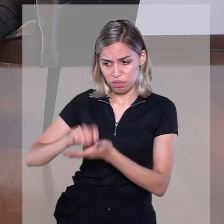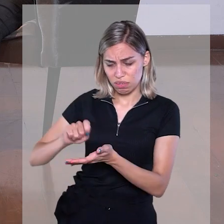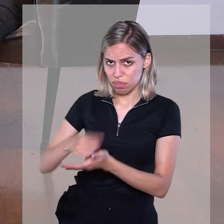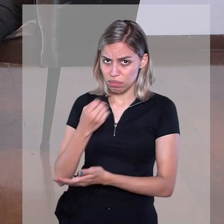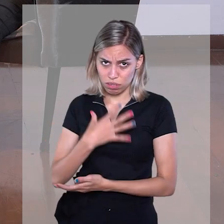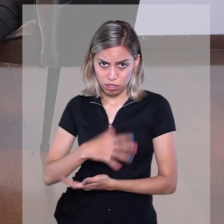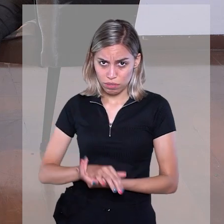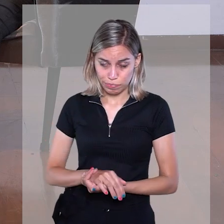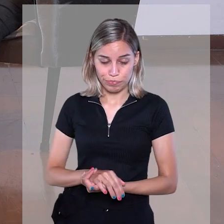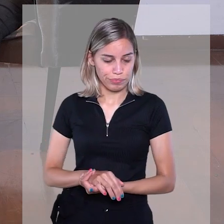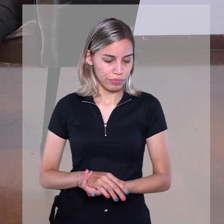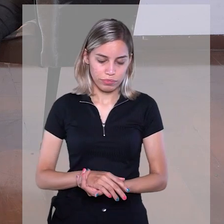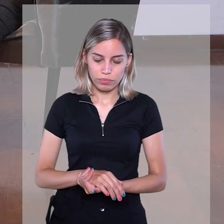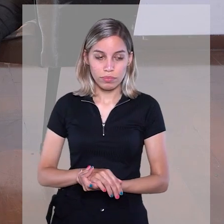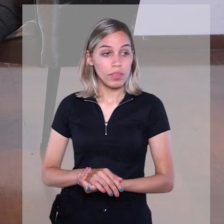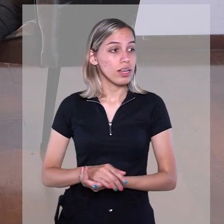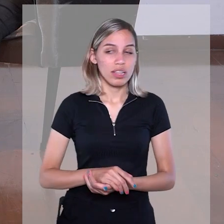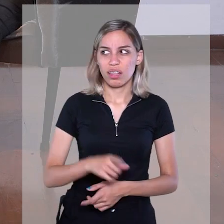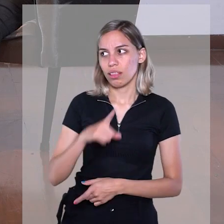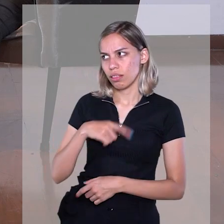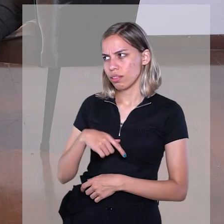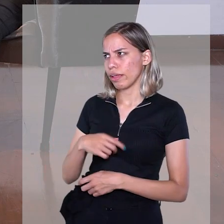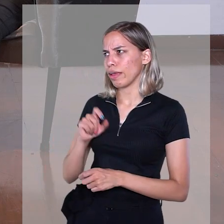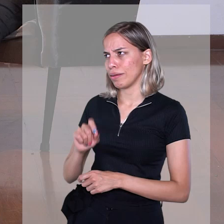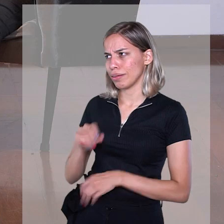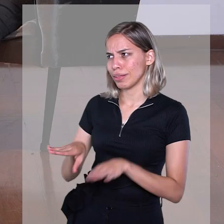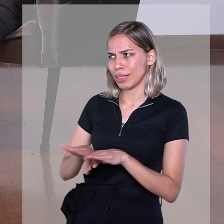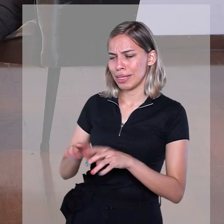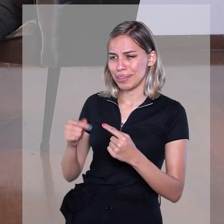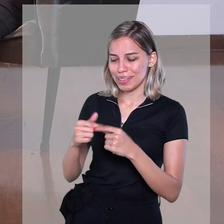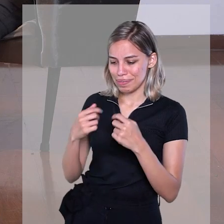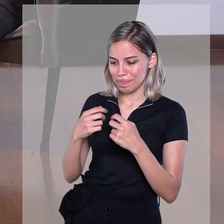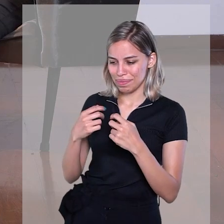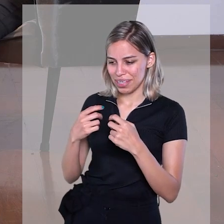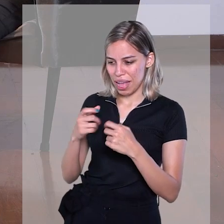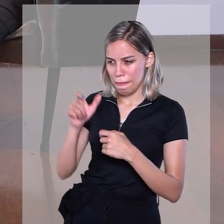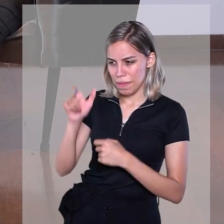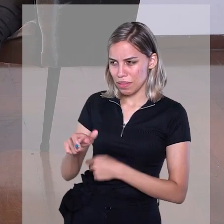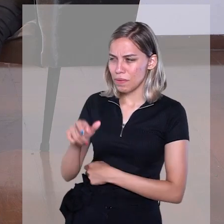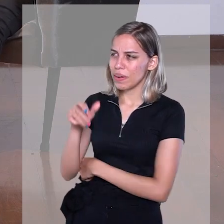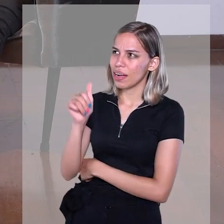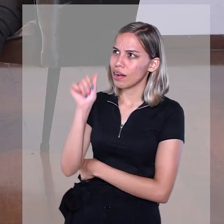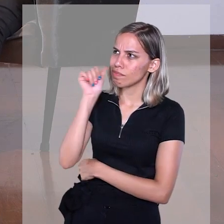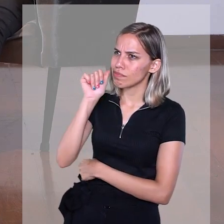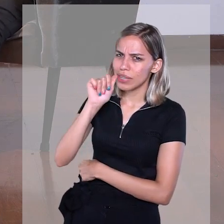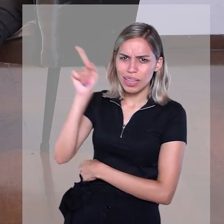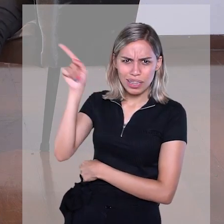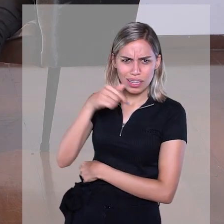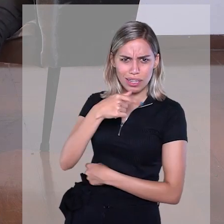pela... Como chama aquela pessoa que tem o sobrenome Suplicy, que não é o Eduardo? Marta Suplicy, que era ministra da